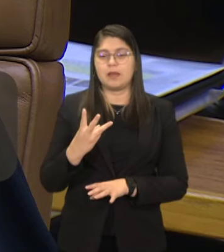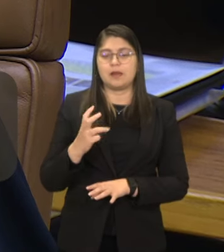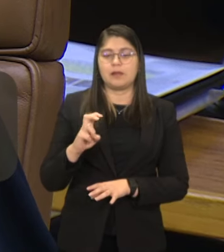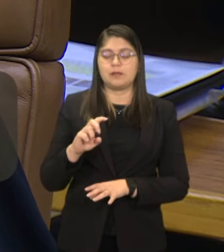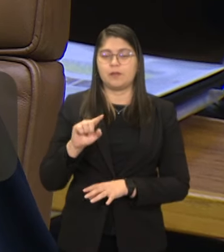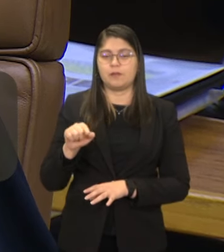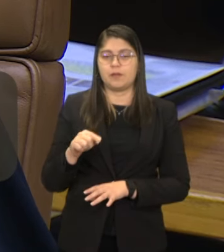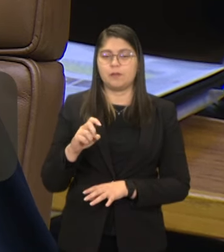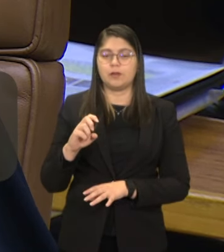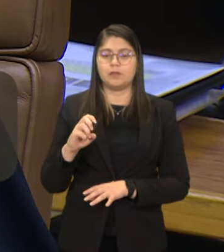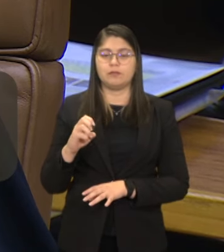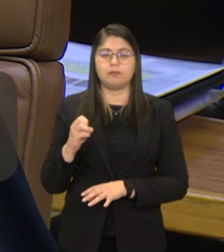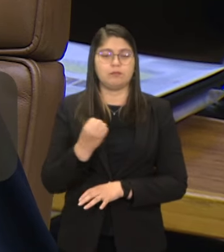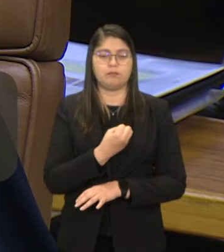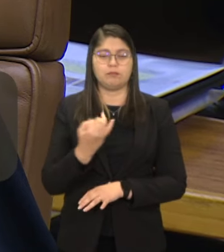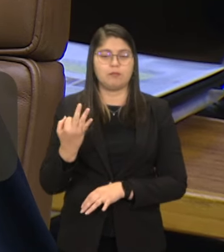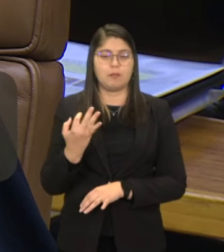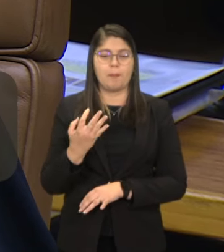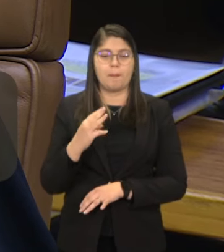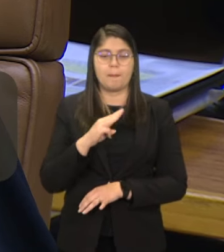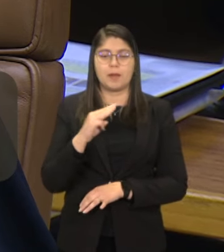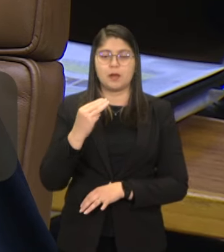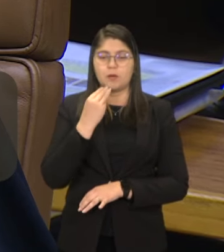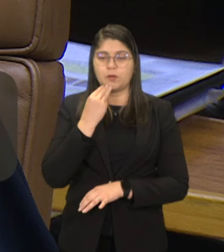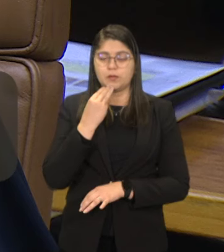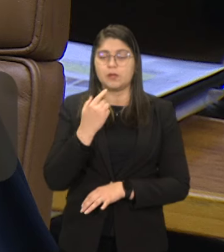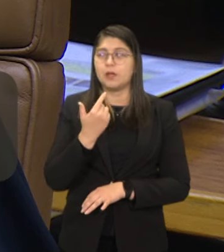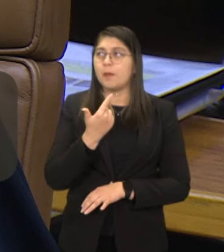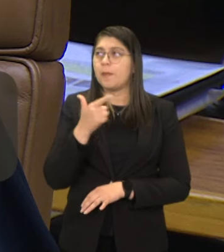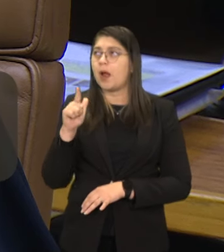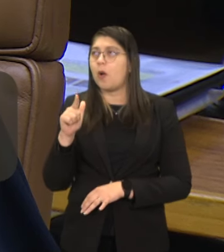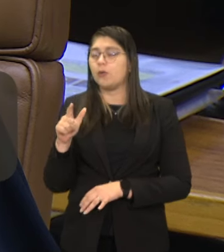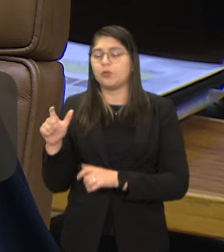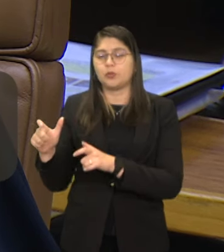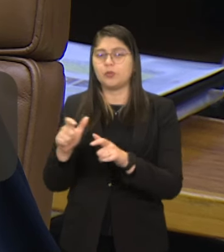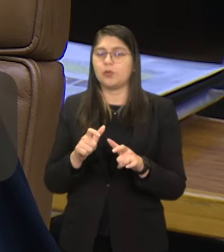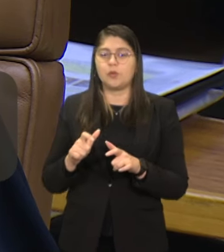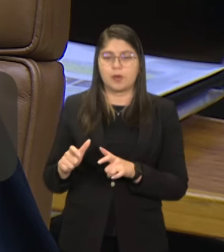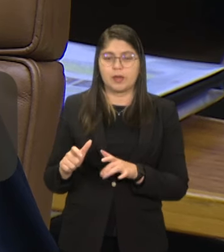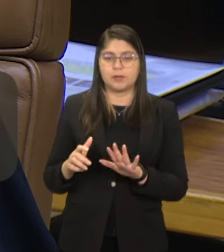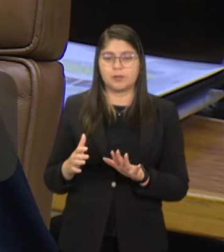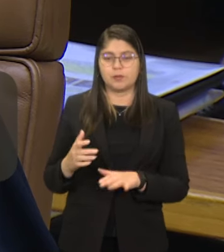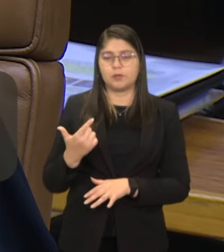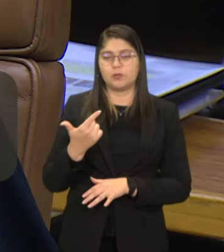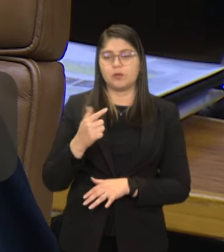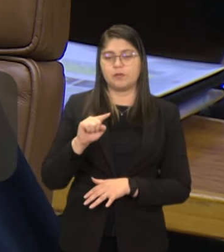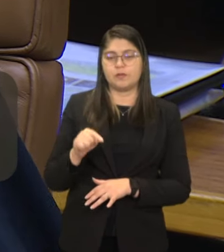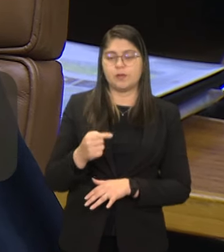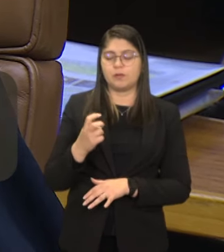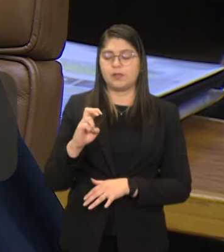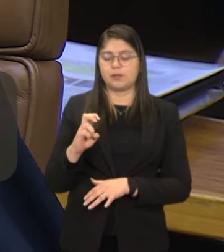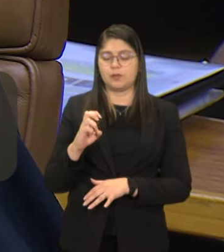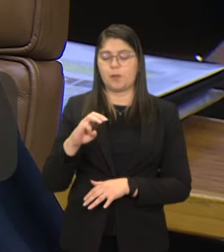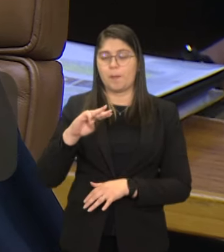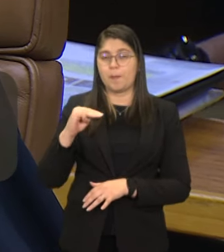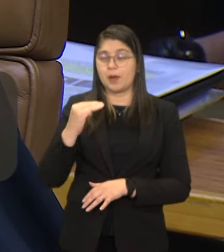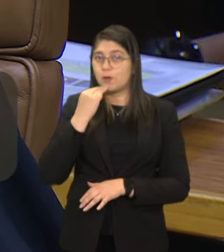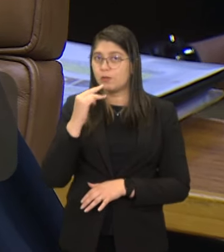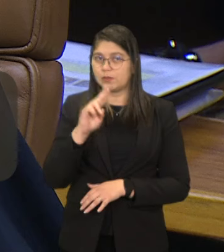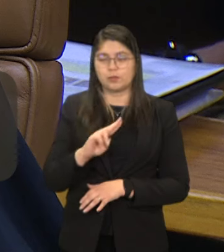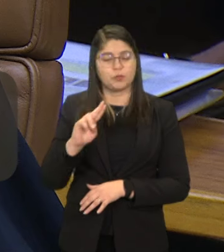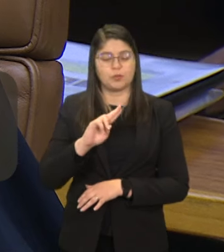entregues a todos os estados e outras jurisdições, deixando cerca de 12,5 milhões de doses sem uso, de acordo com os